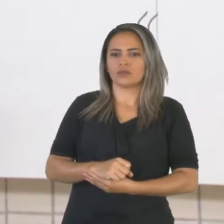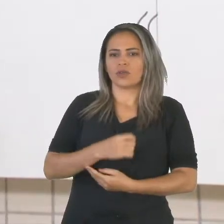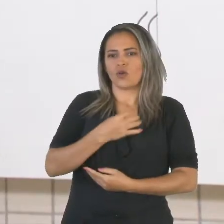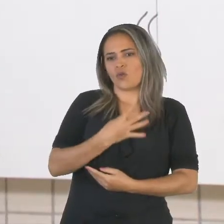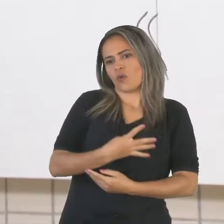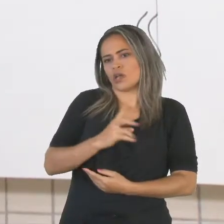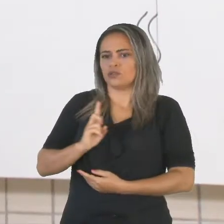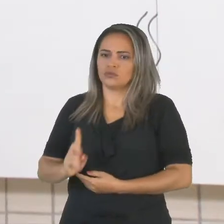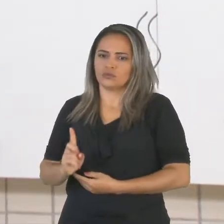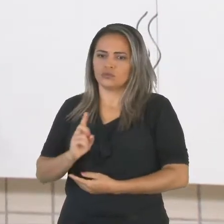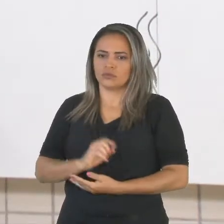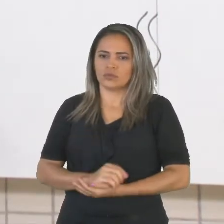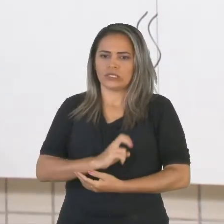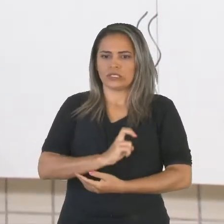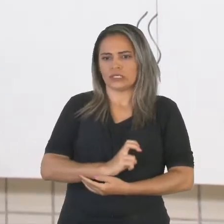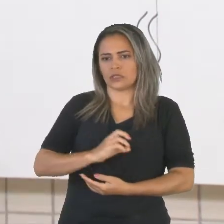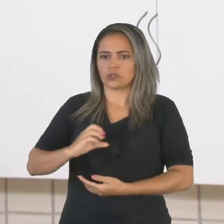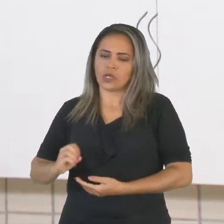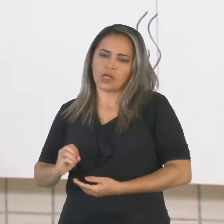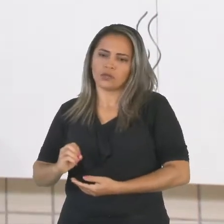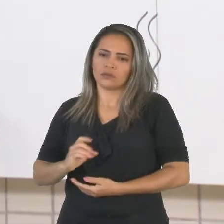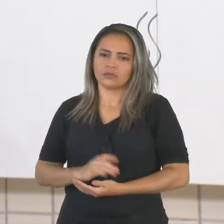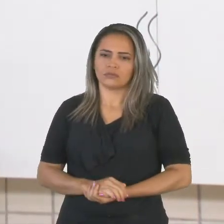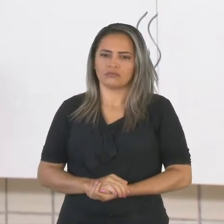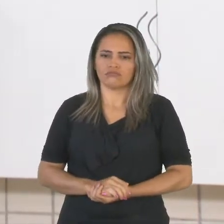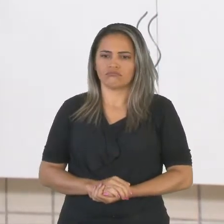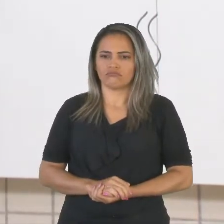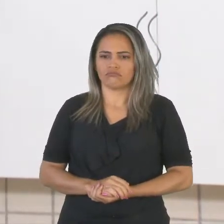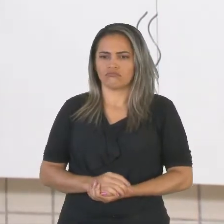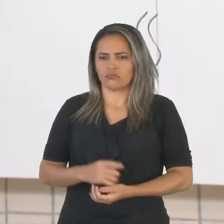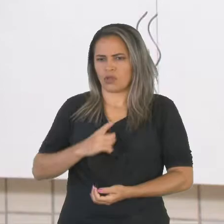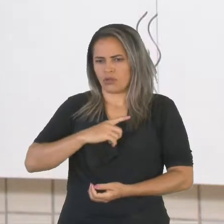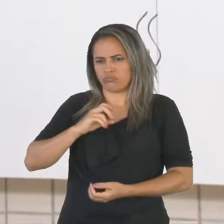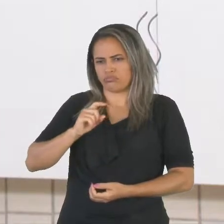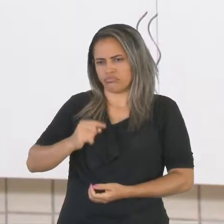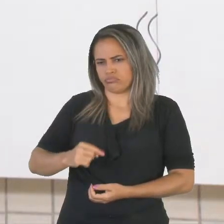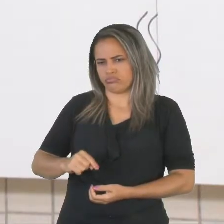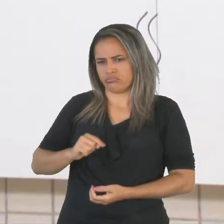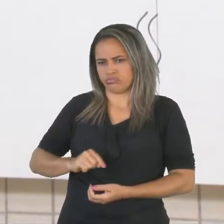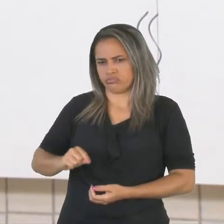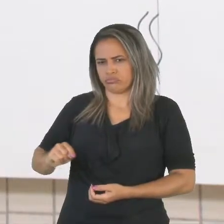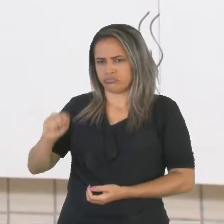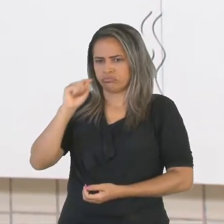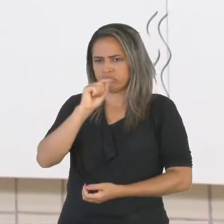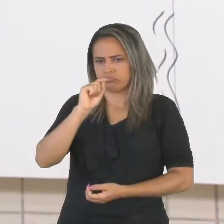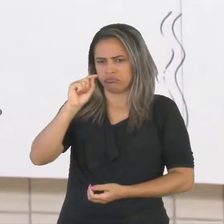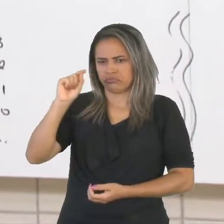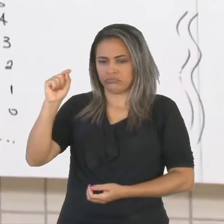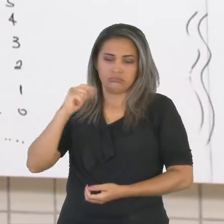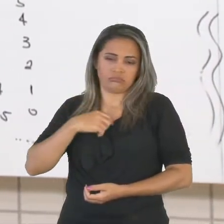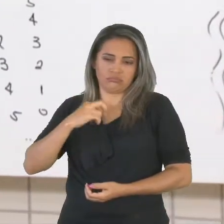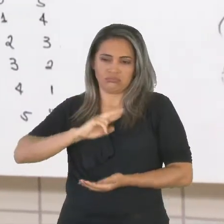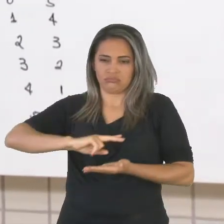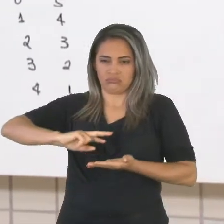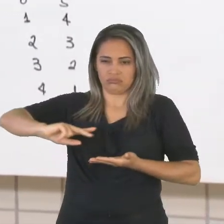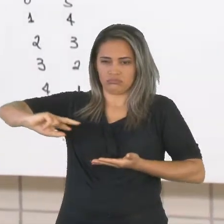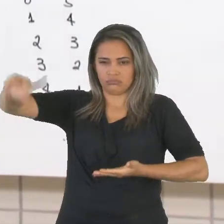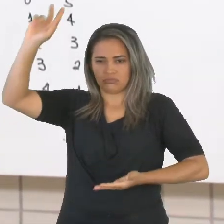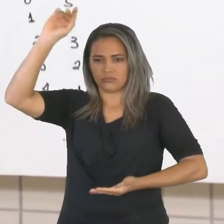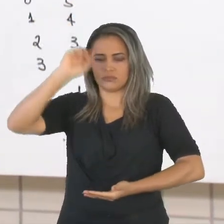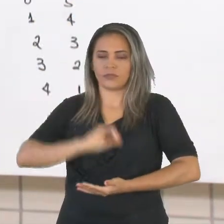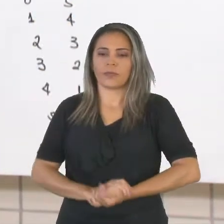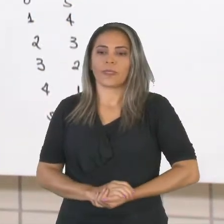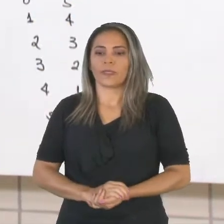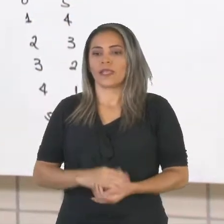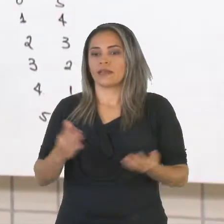4 e 1, 5 e 0. Posso ter muito mais, posso ter, certo? Agora eu vou fazer o